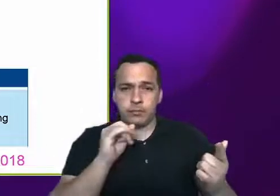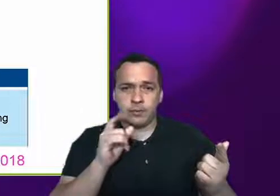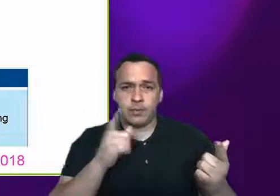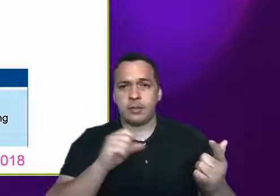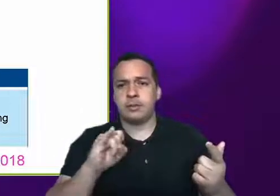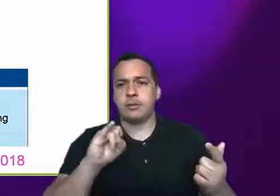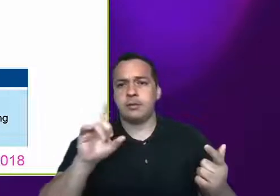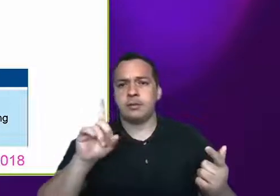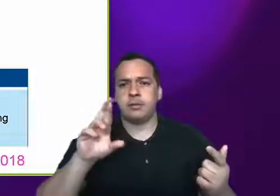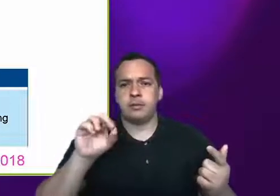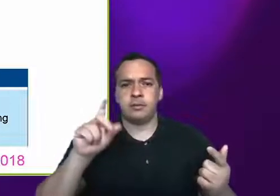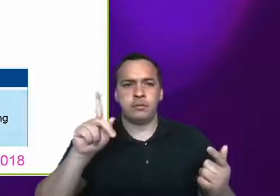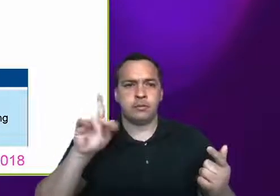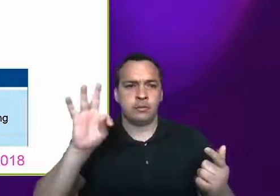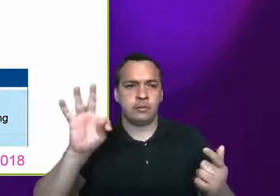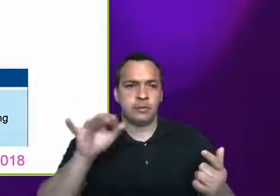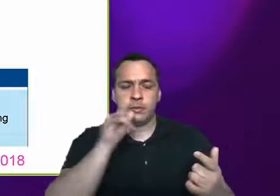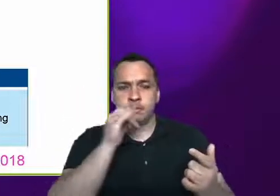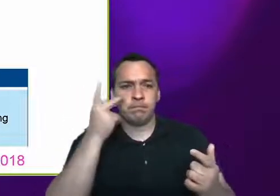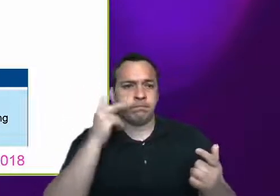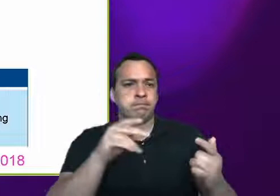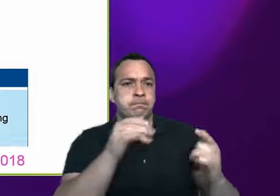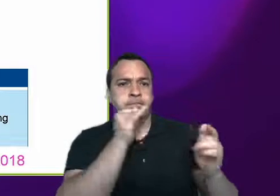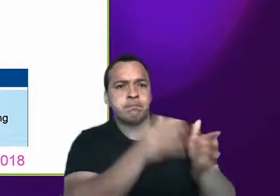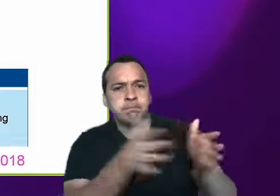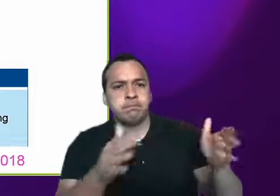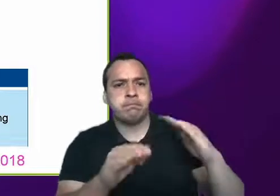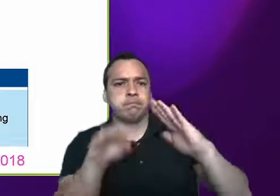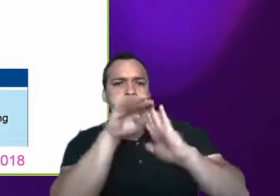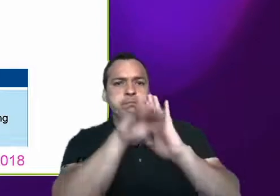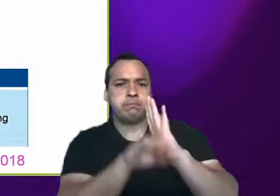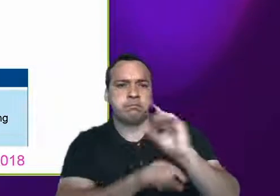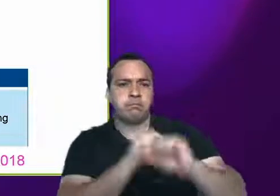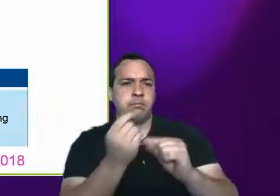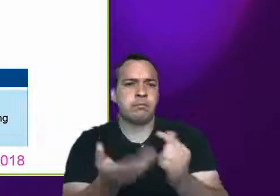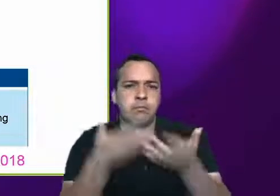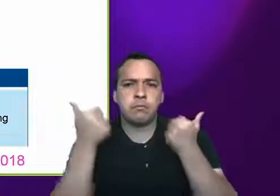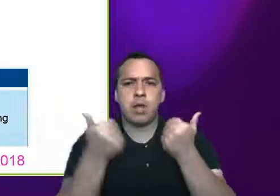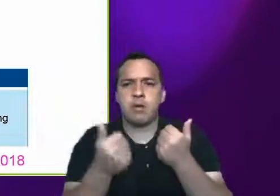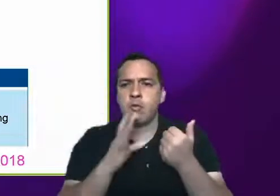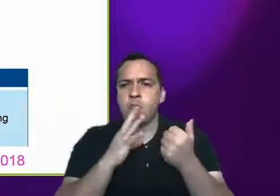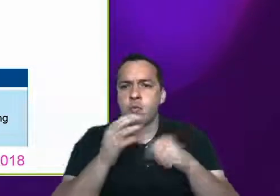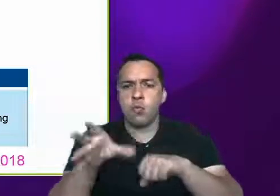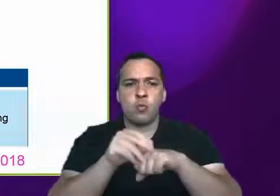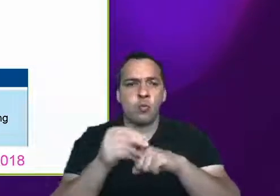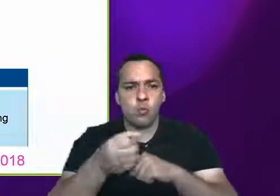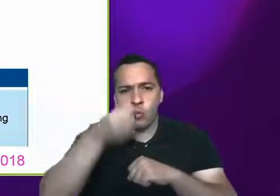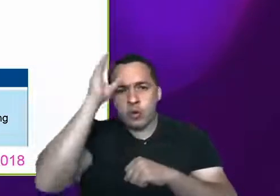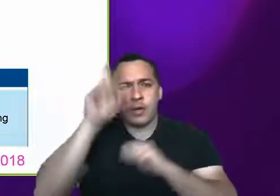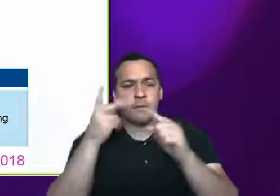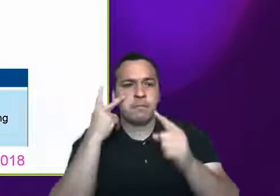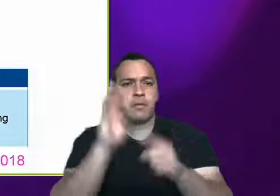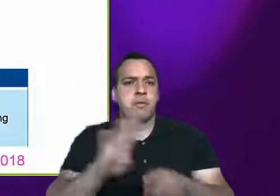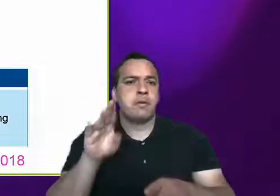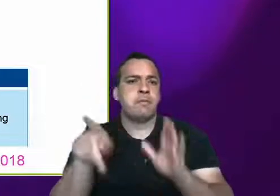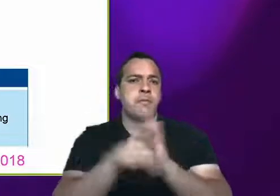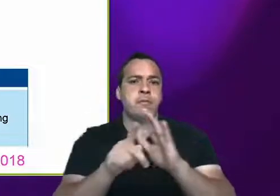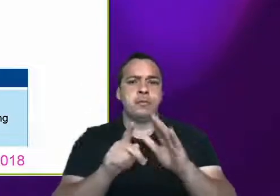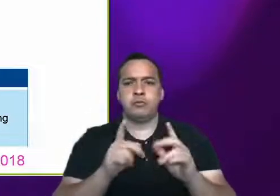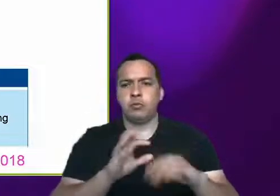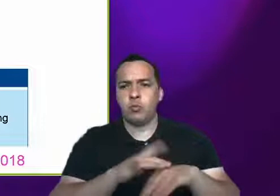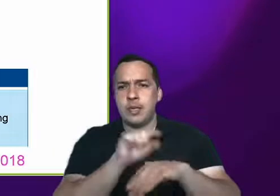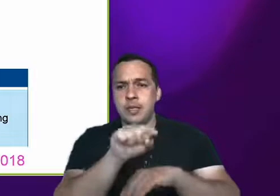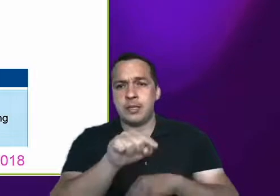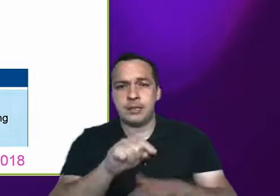locorregionais permite a possibilidade de dropout numa lista. Melhora também o conhecimento da biologia desse tipo de